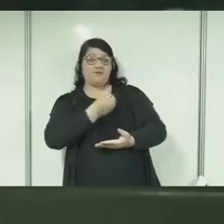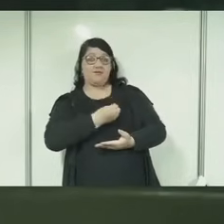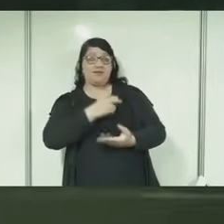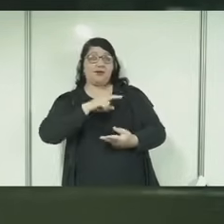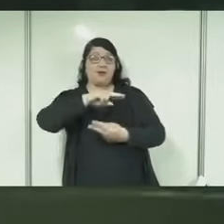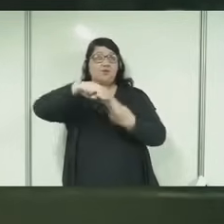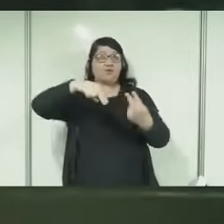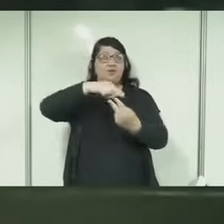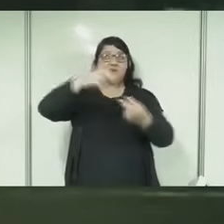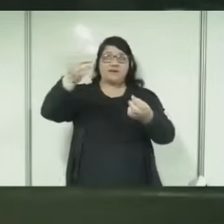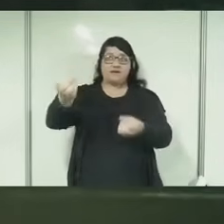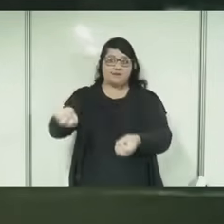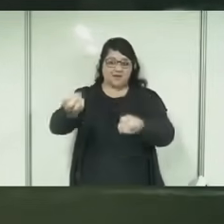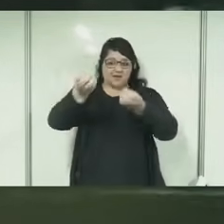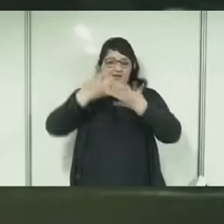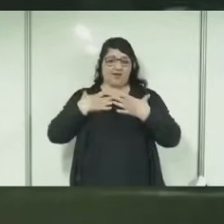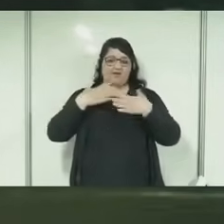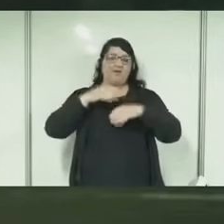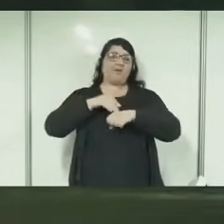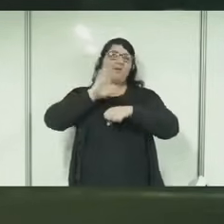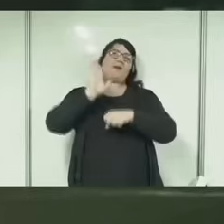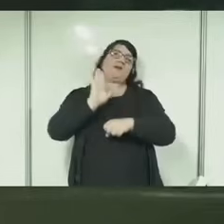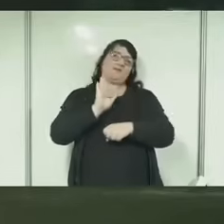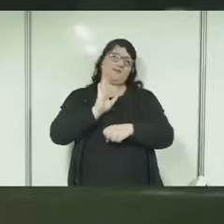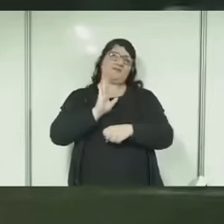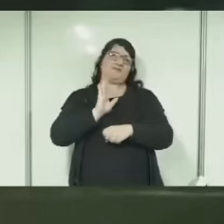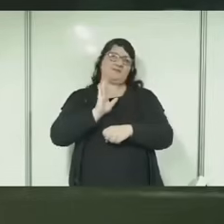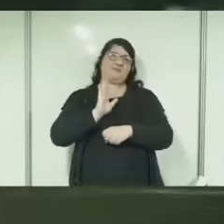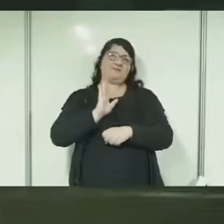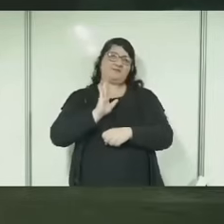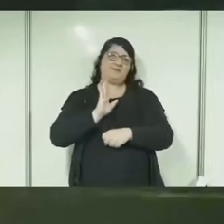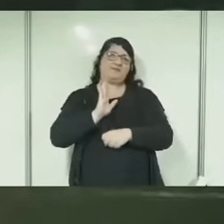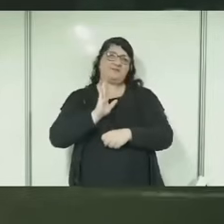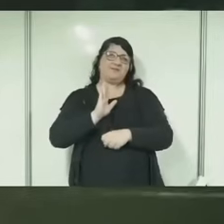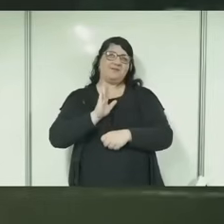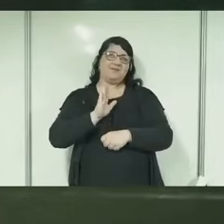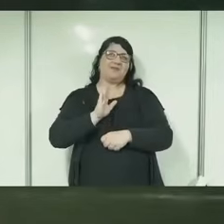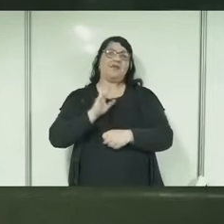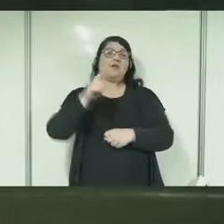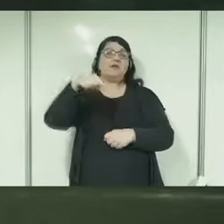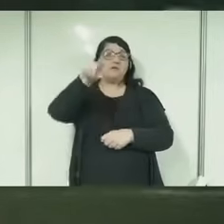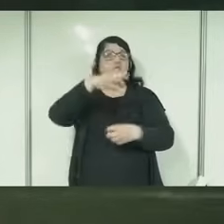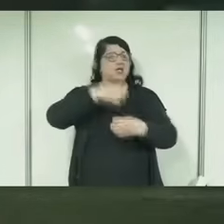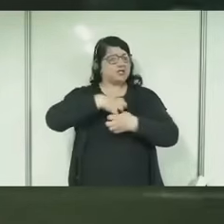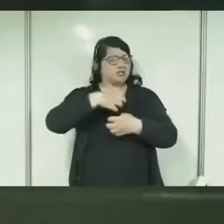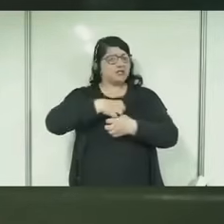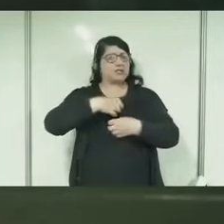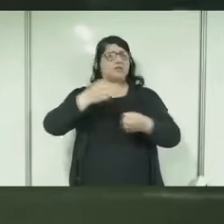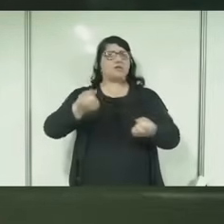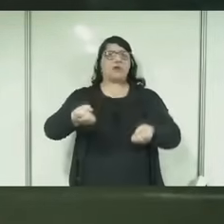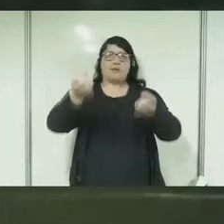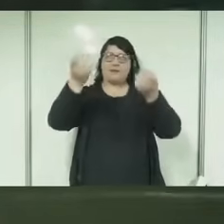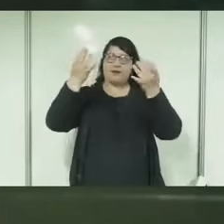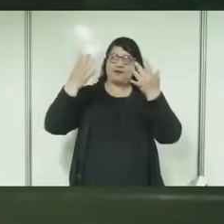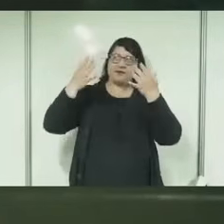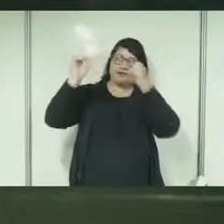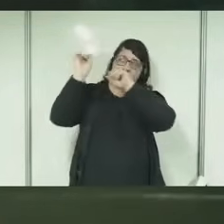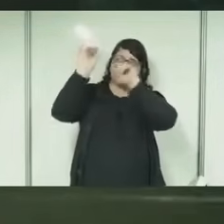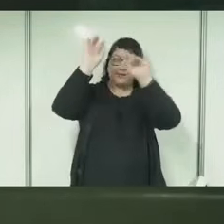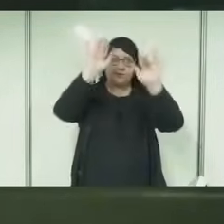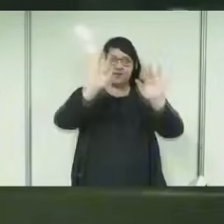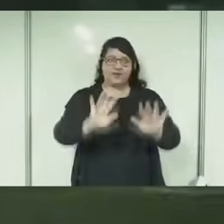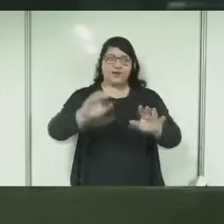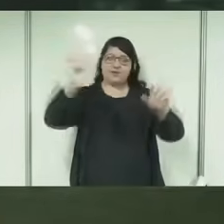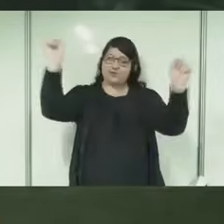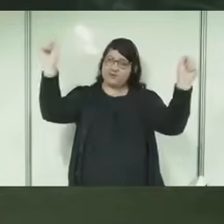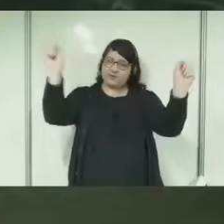Por isso, sintam-se abençoados. Sintam-se iluminados pela luz do Espírito Santo.